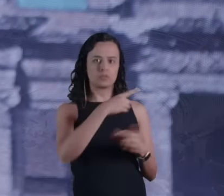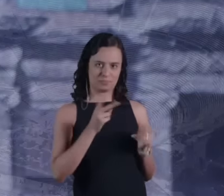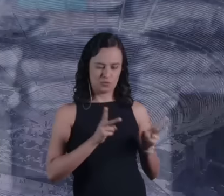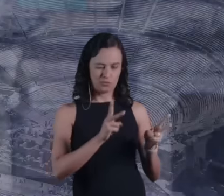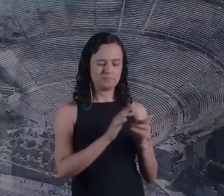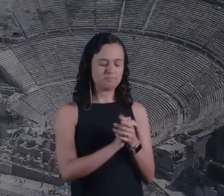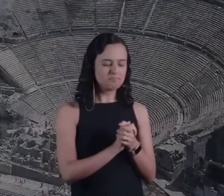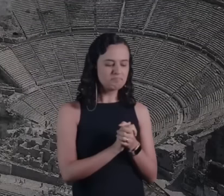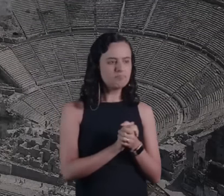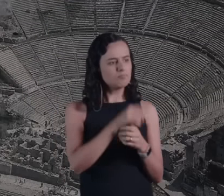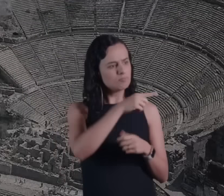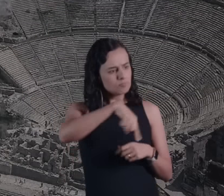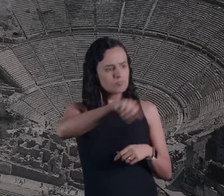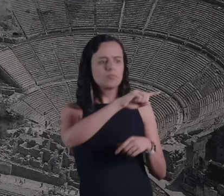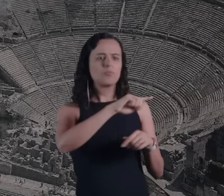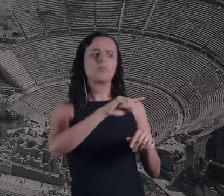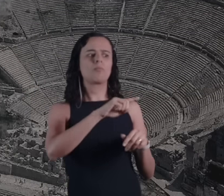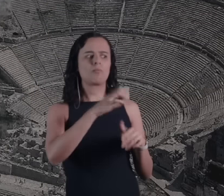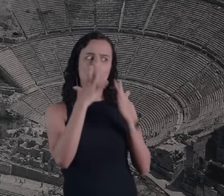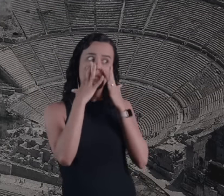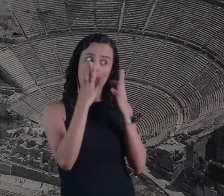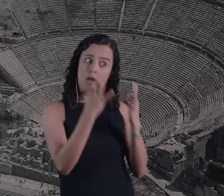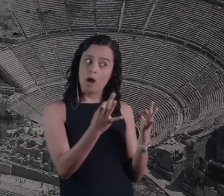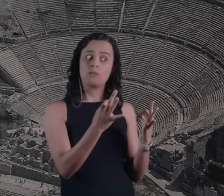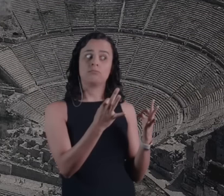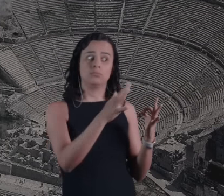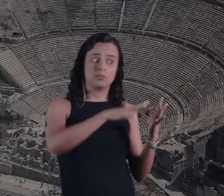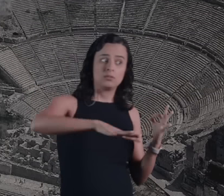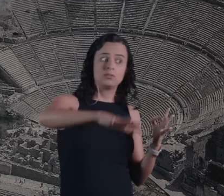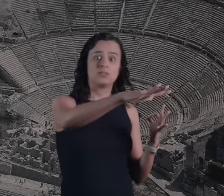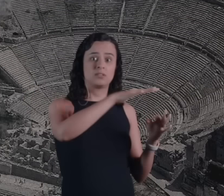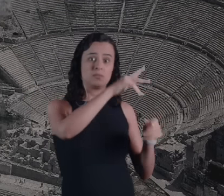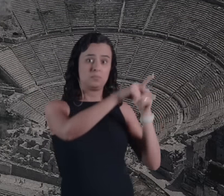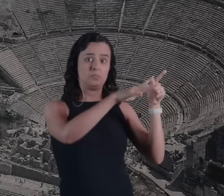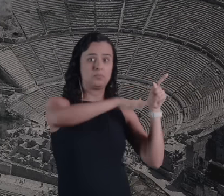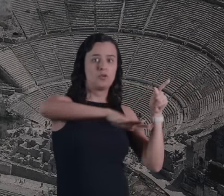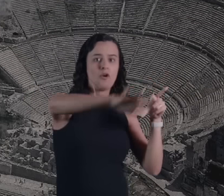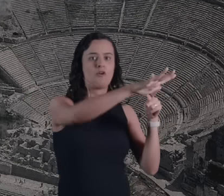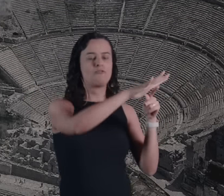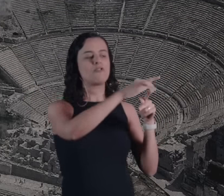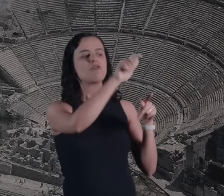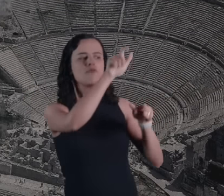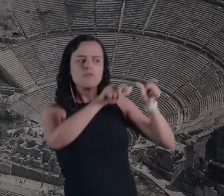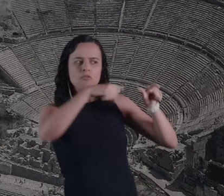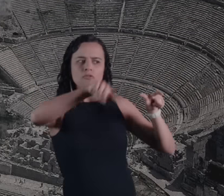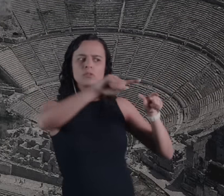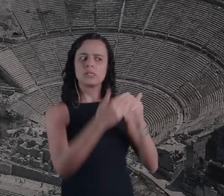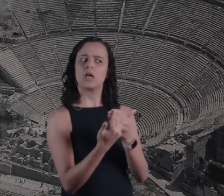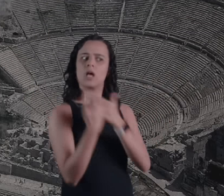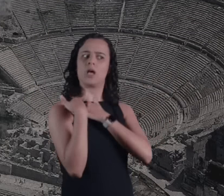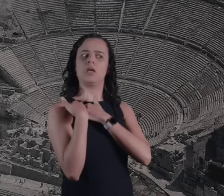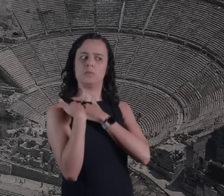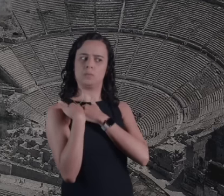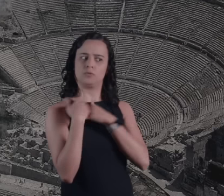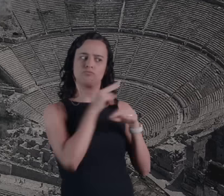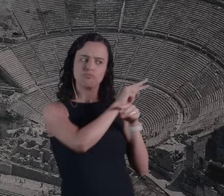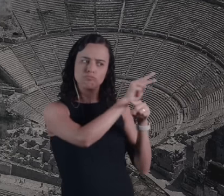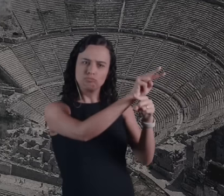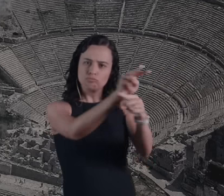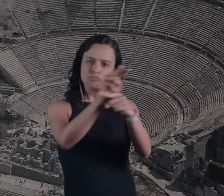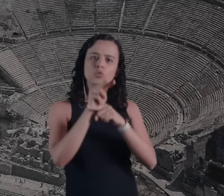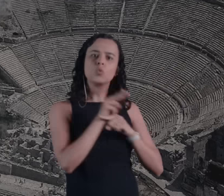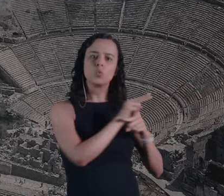e por todo o rebanho sobre qual o Espírito Santo vos constituiu bispos para pastoreardes